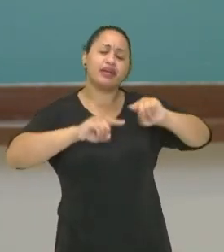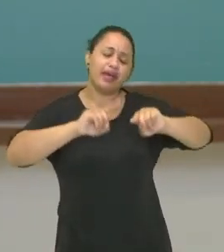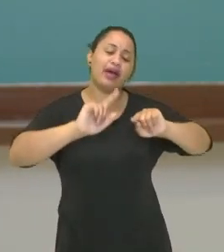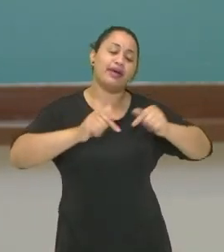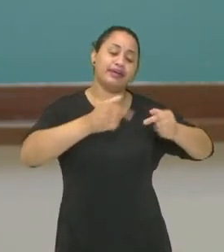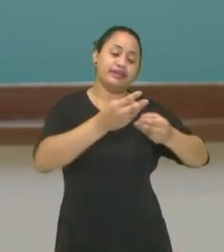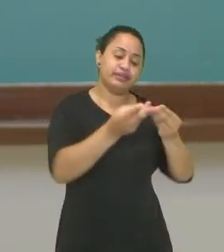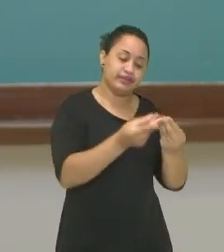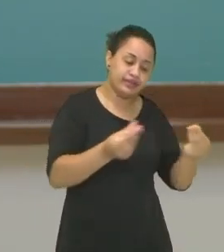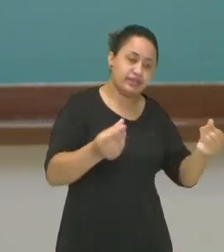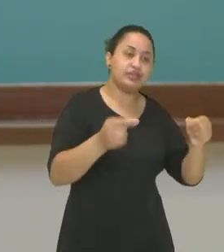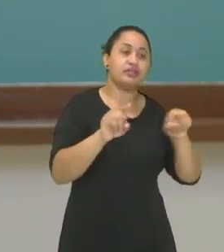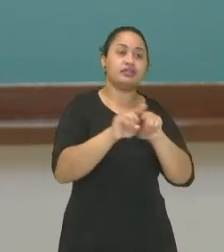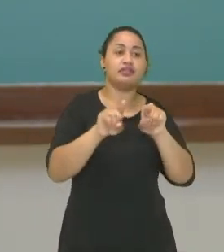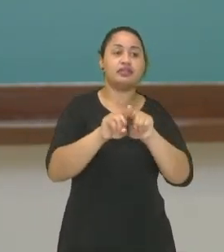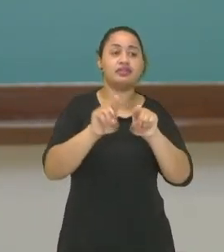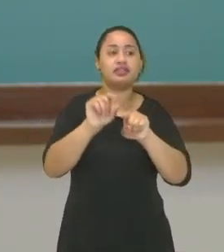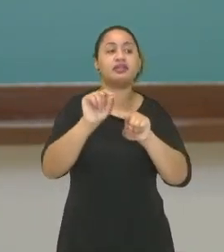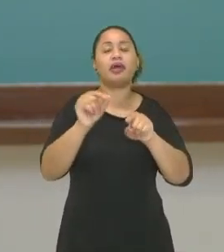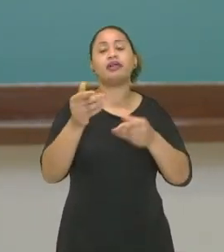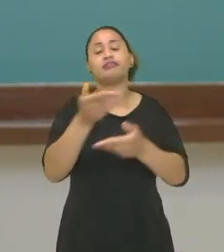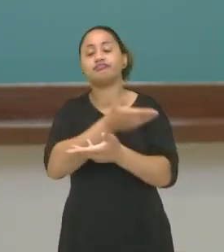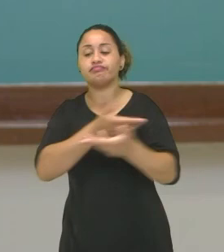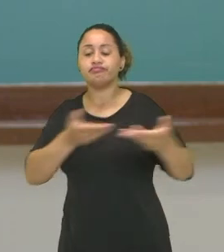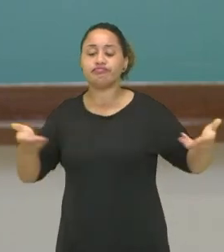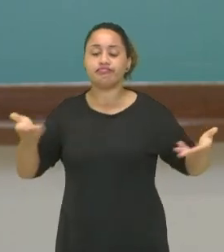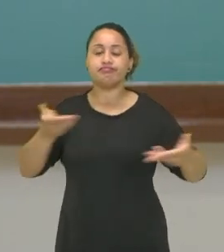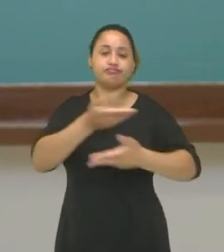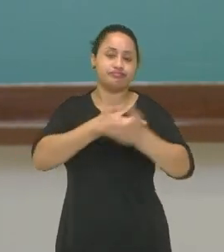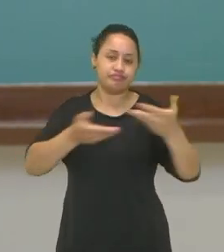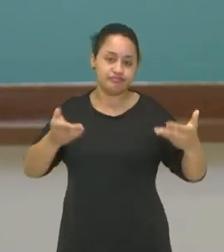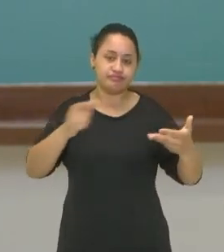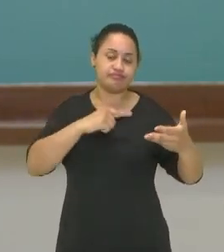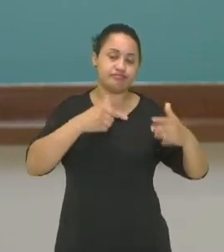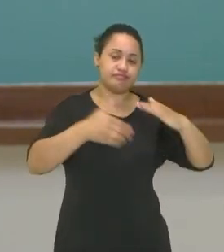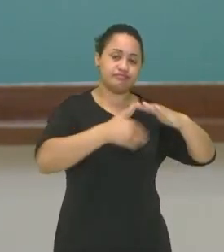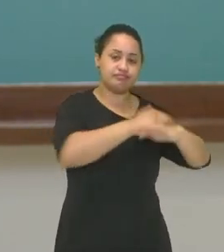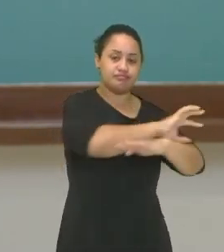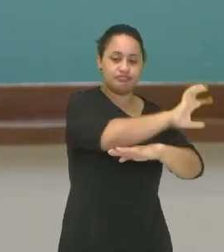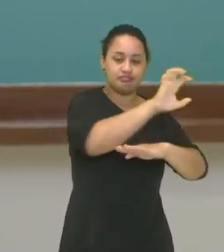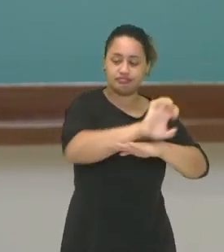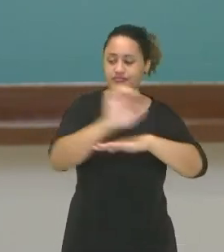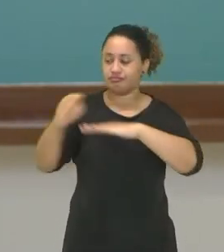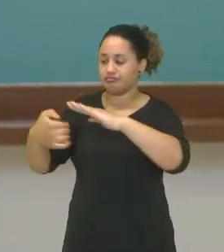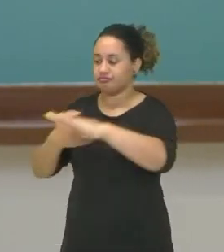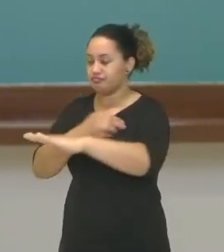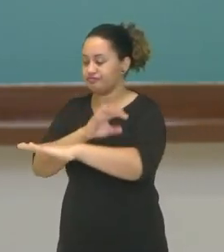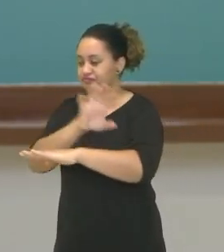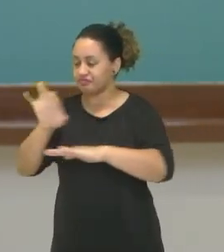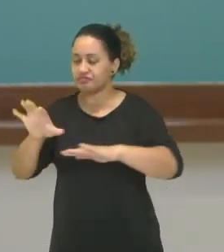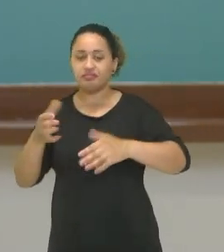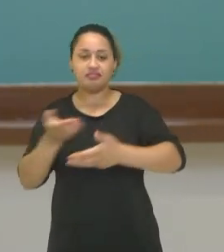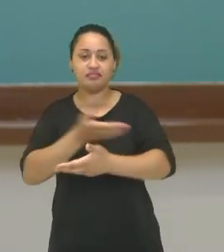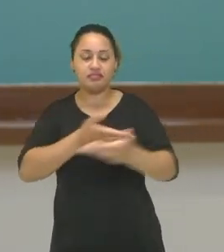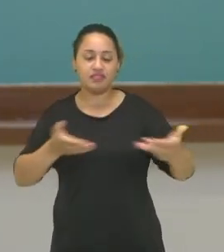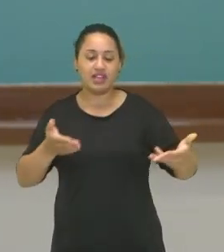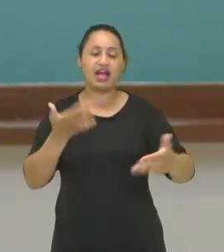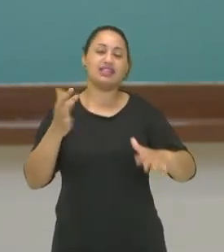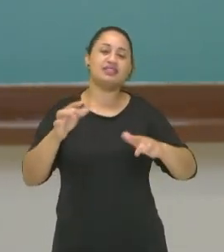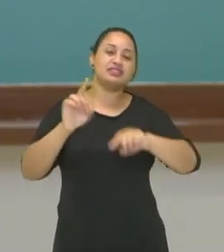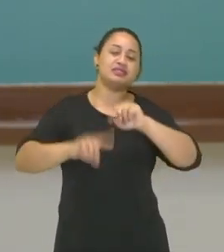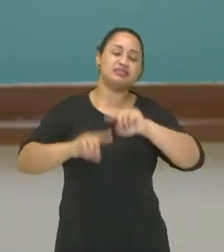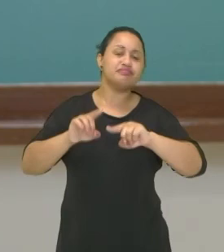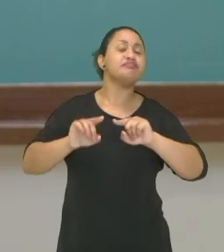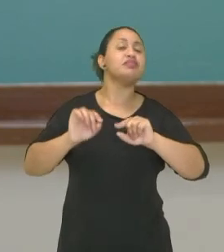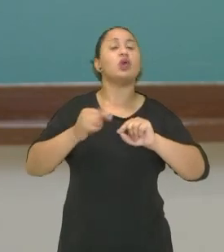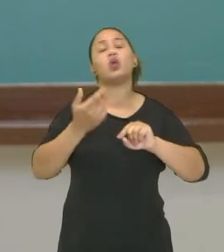decompositores e também a integração entre os ecossistemas. Algumas espécies, uma quantidade de matéria orgânica, vamos falar